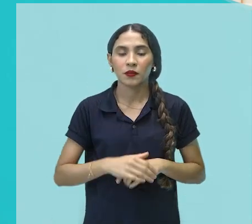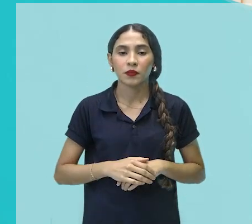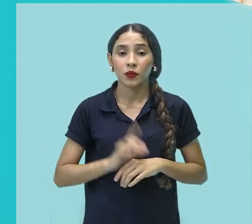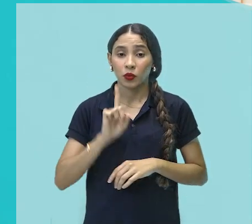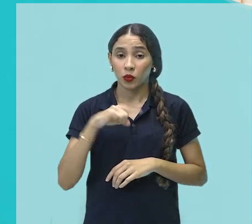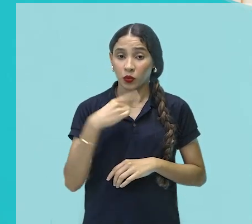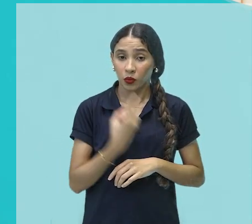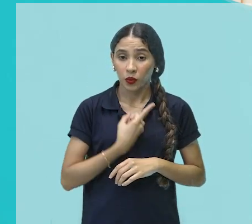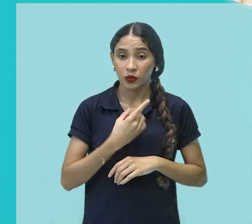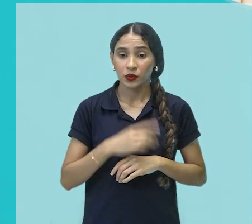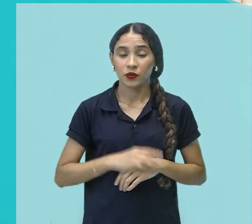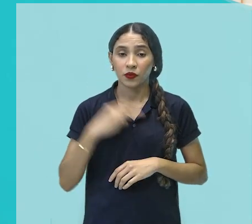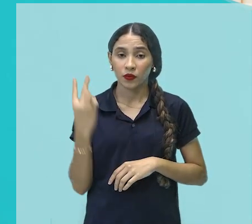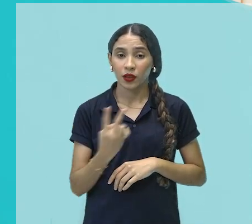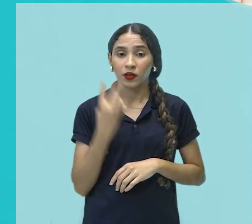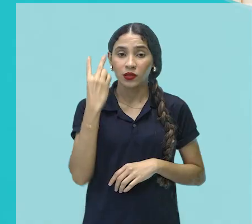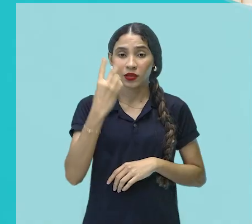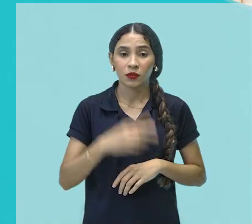que nós